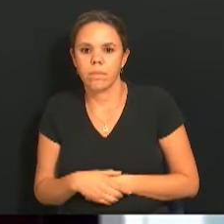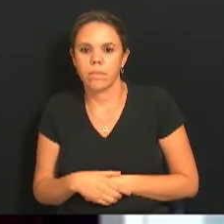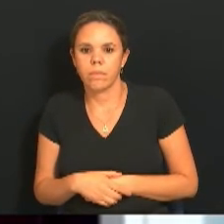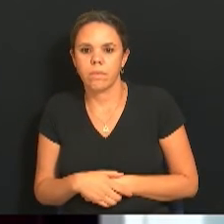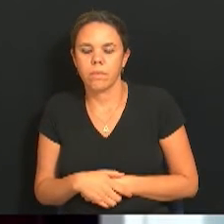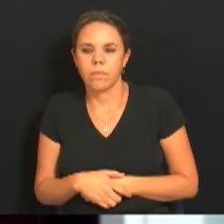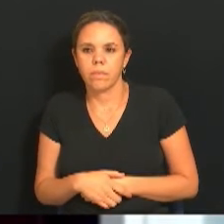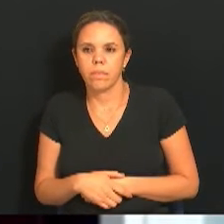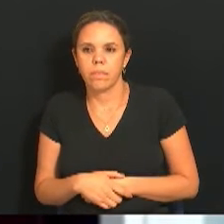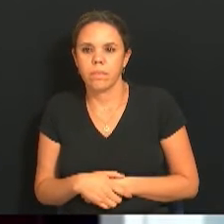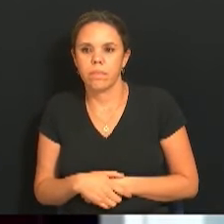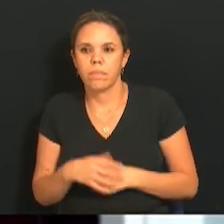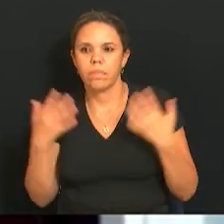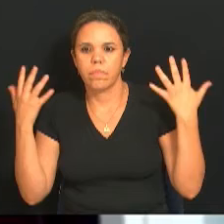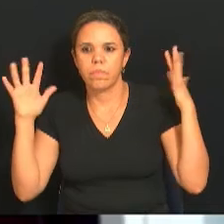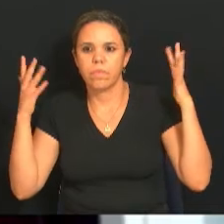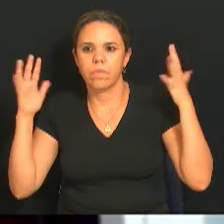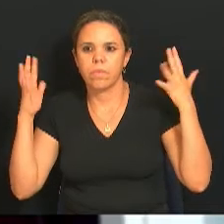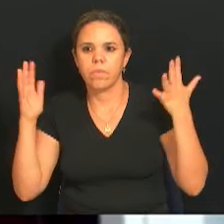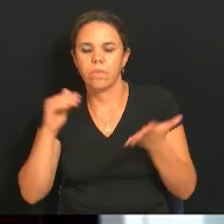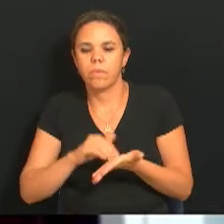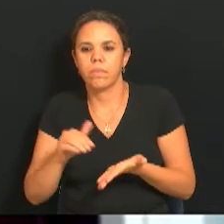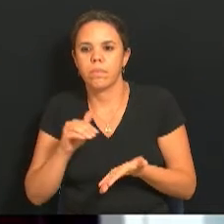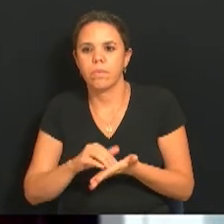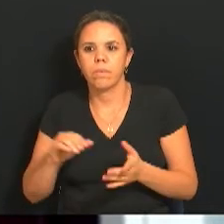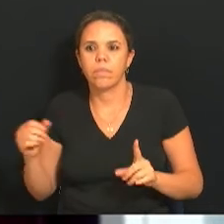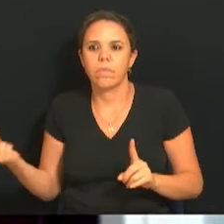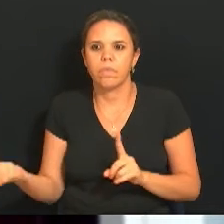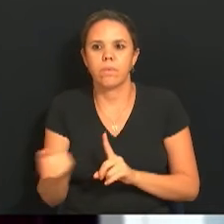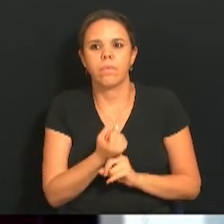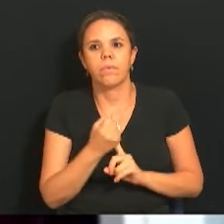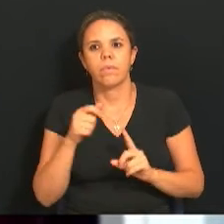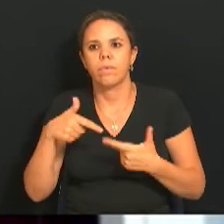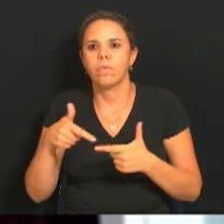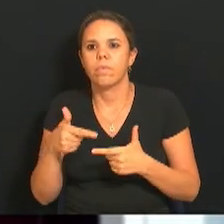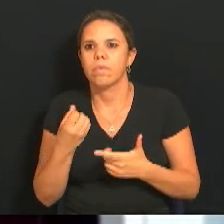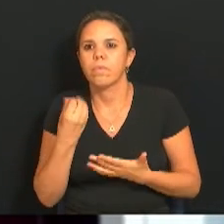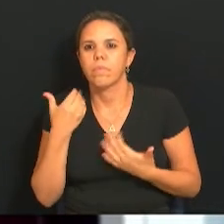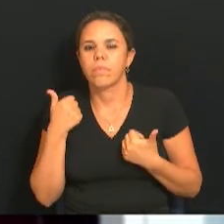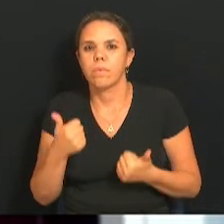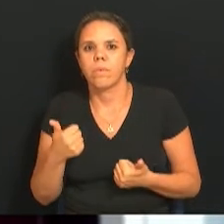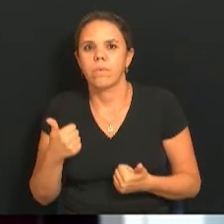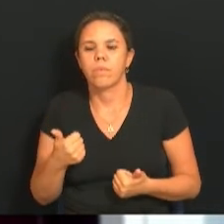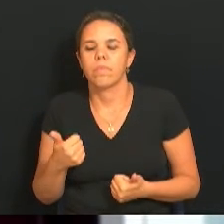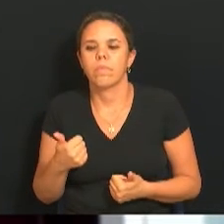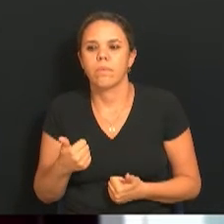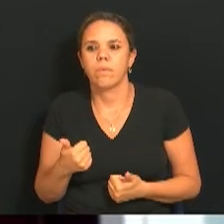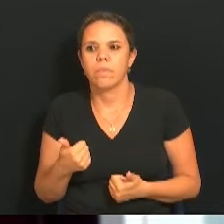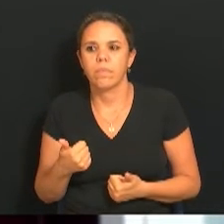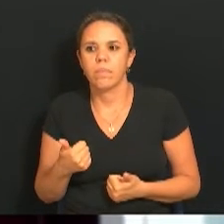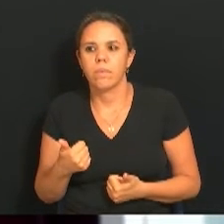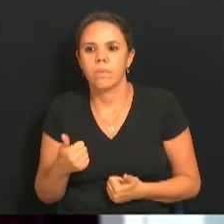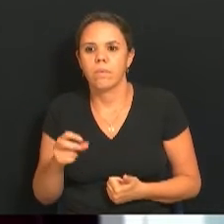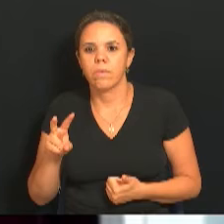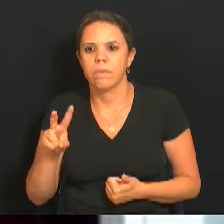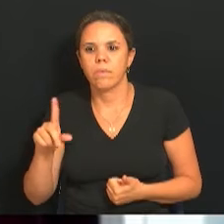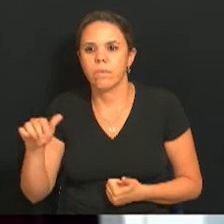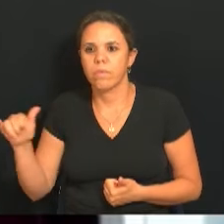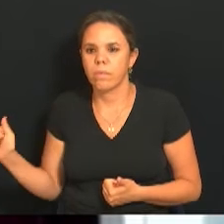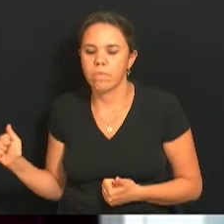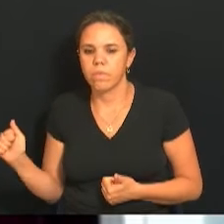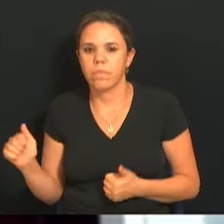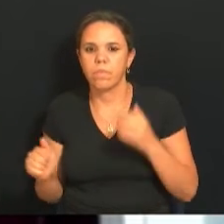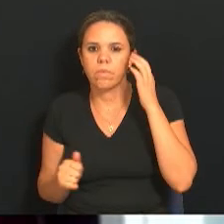palavra parabenizando a Secretaria da Assistência, que trabalha muito bem, na pessoa da senhora Vandicleia, da